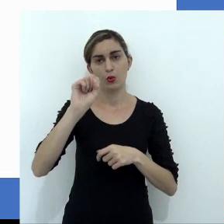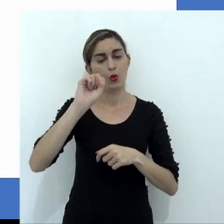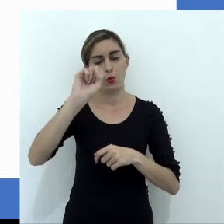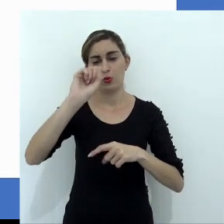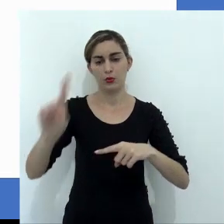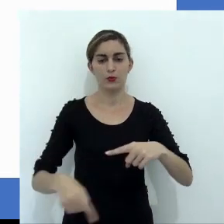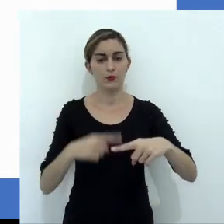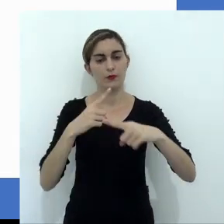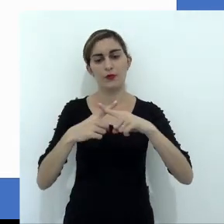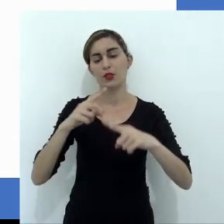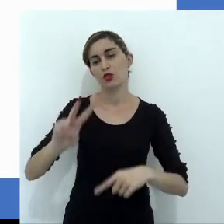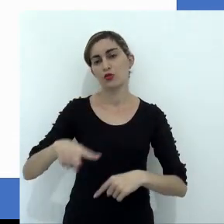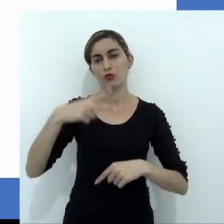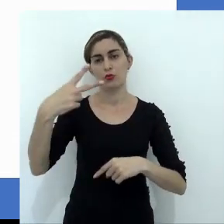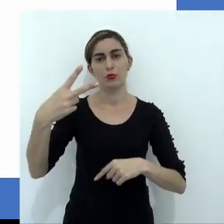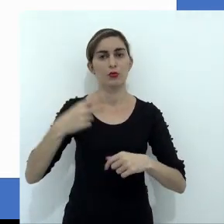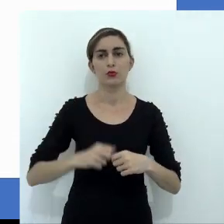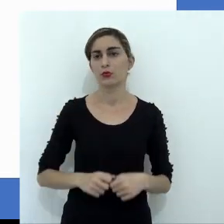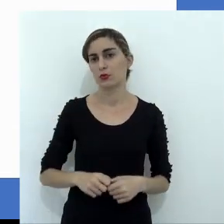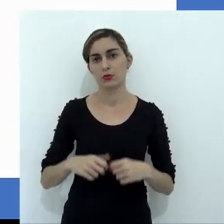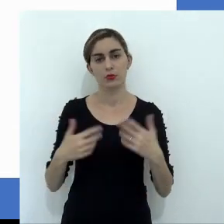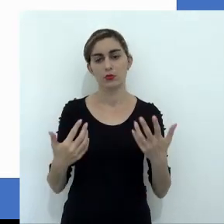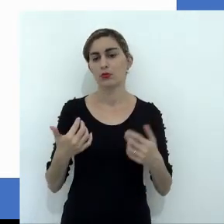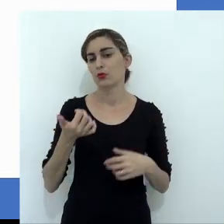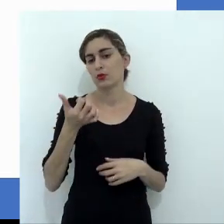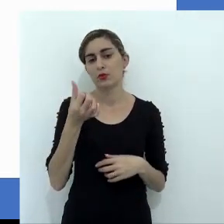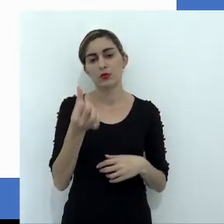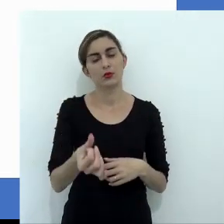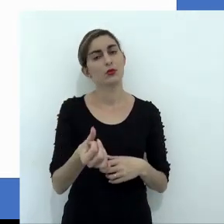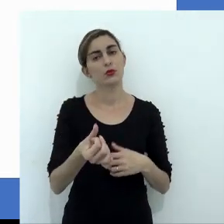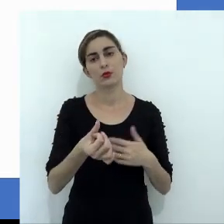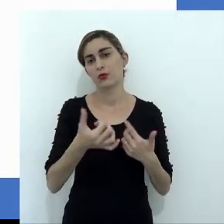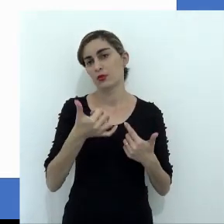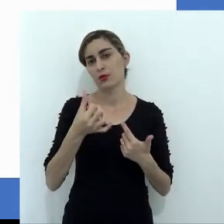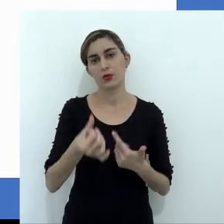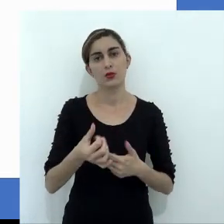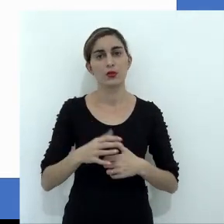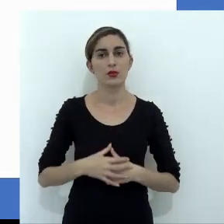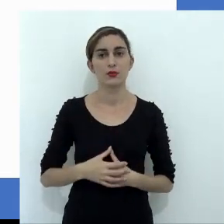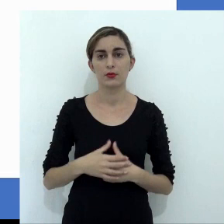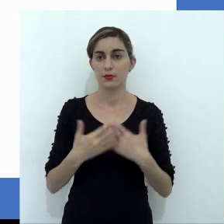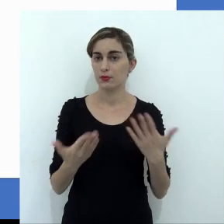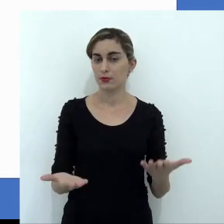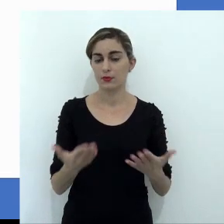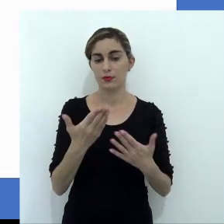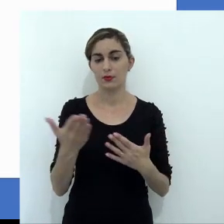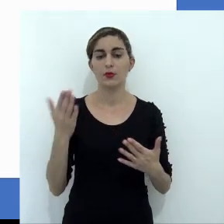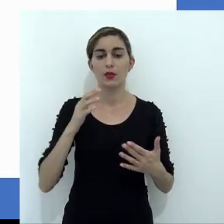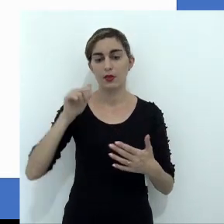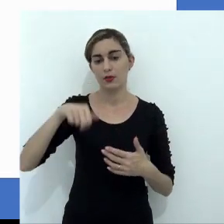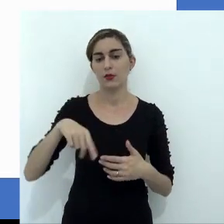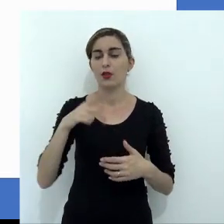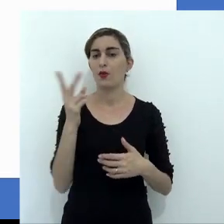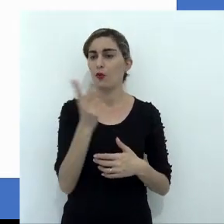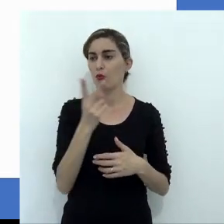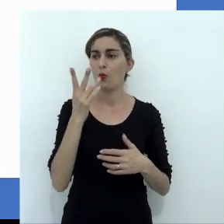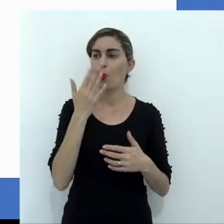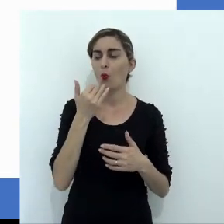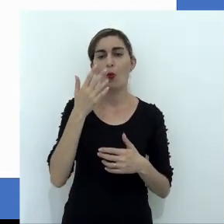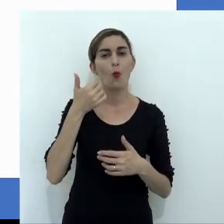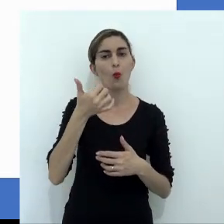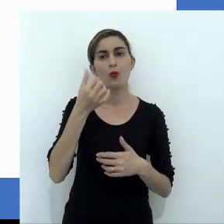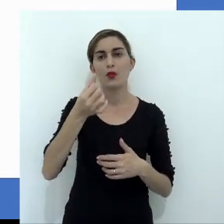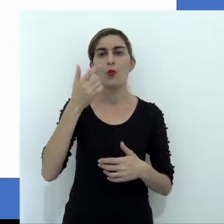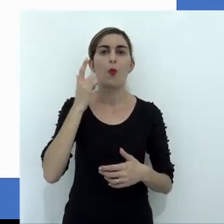8. Pego esse 8 e multiplico pelo numerador 2. 8 vezes 2 é 16. Sendo assim, André e sua namorada comeram